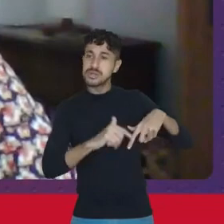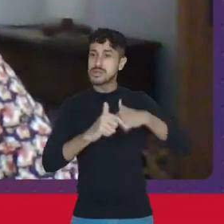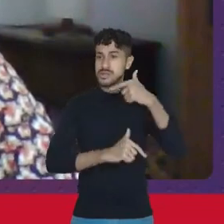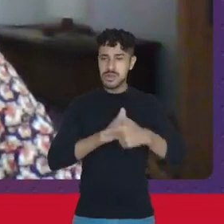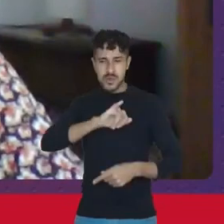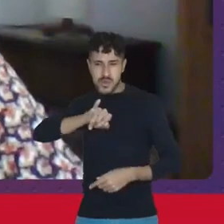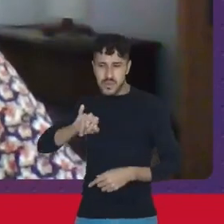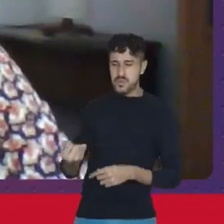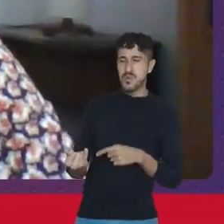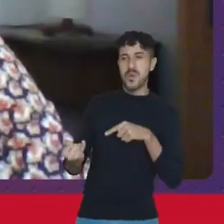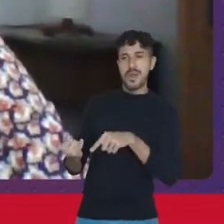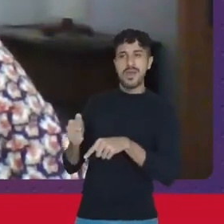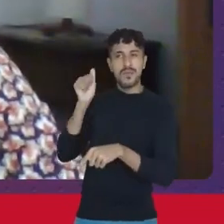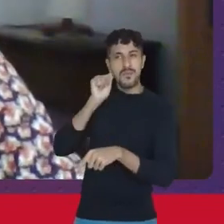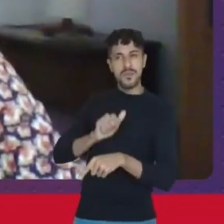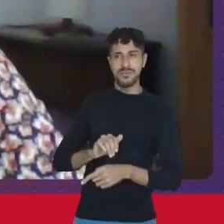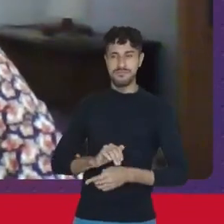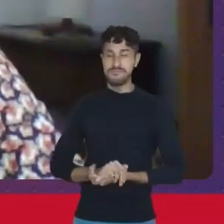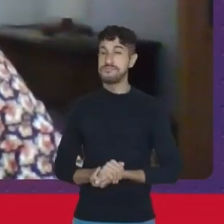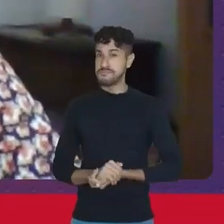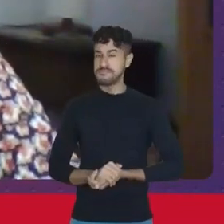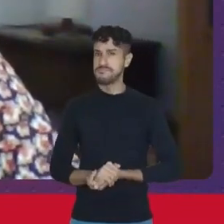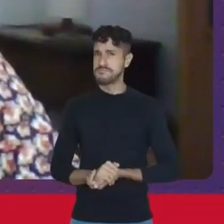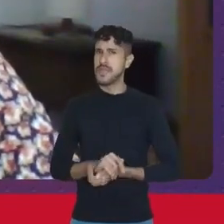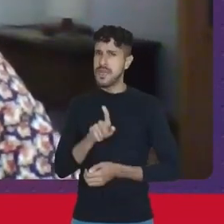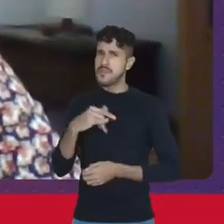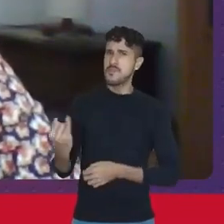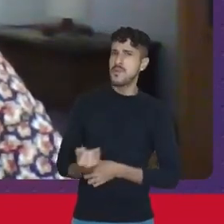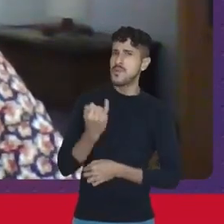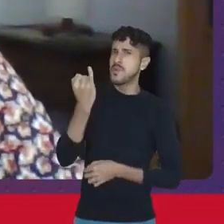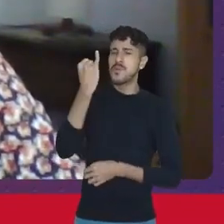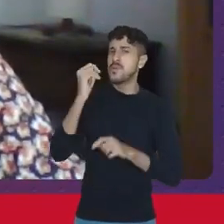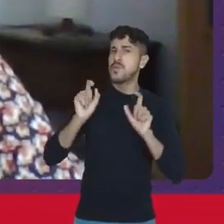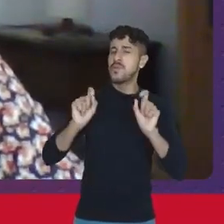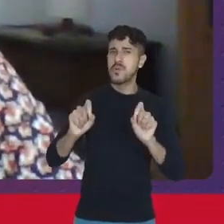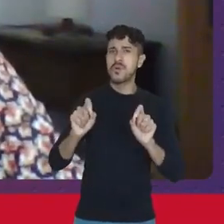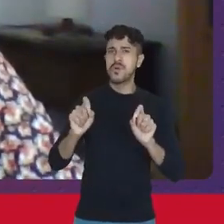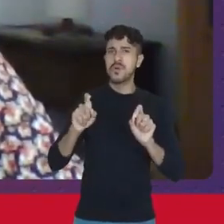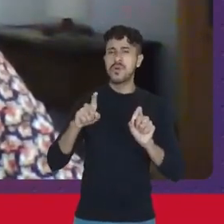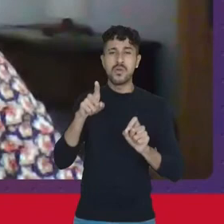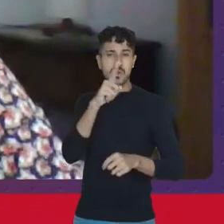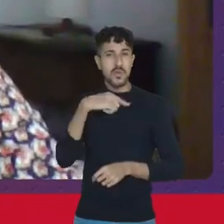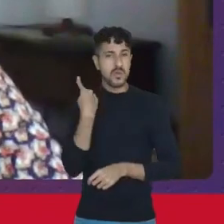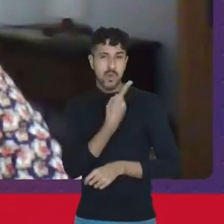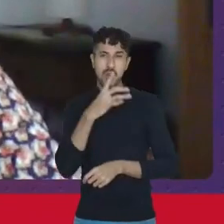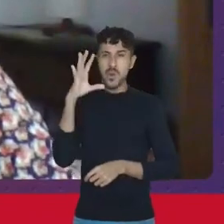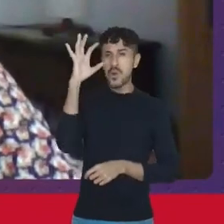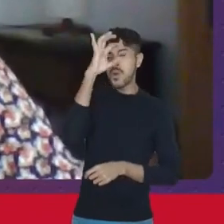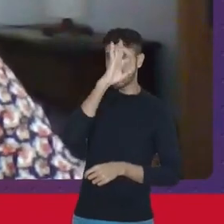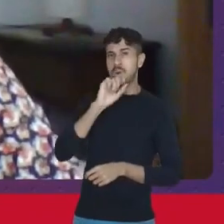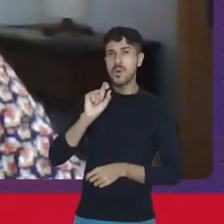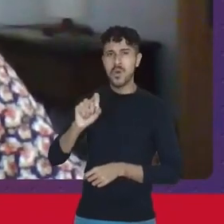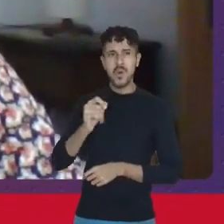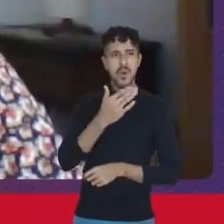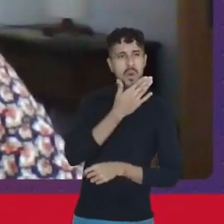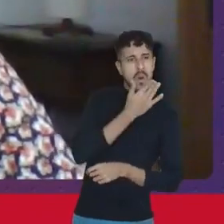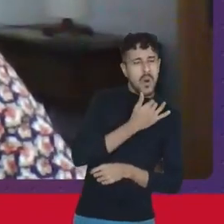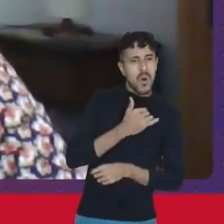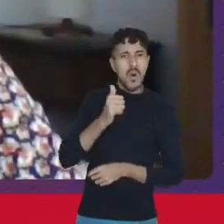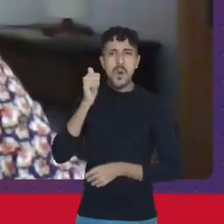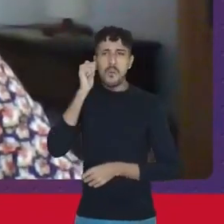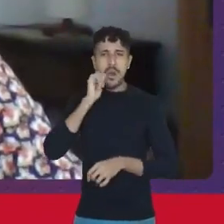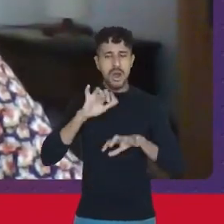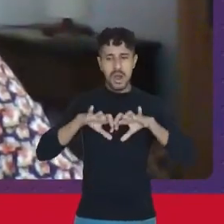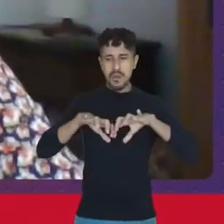a exploração das mulheres. Tá? Então é muito importante que se compreenda que homens e